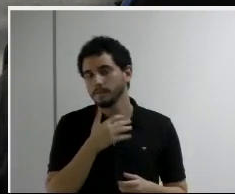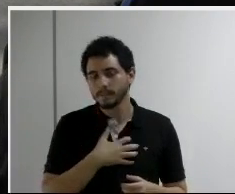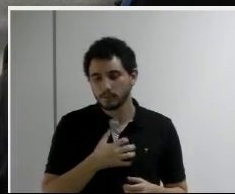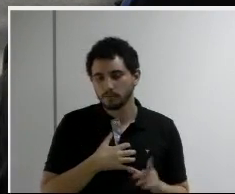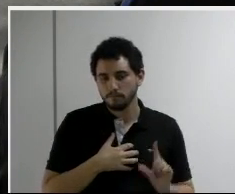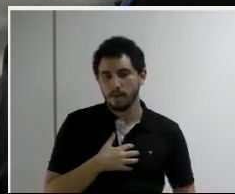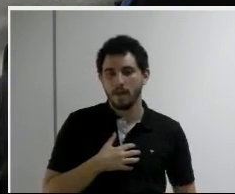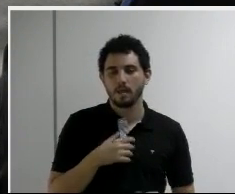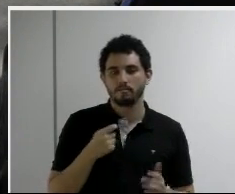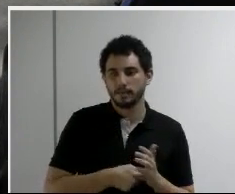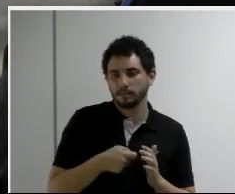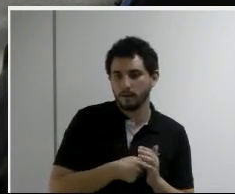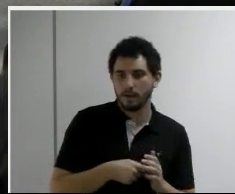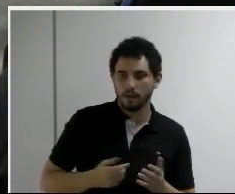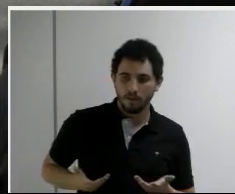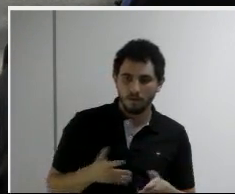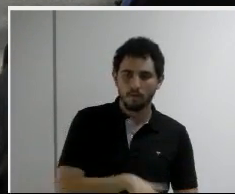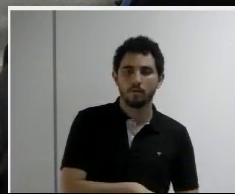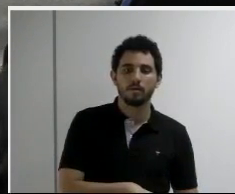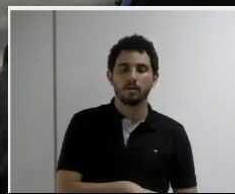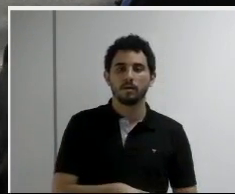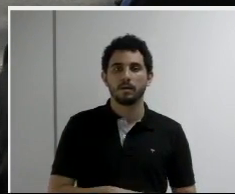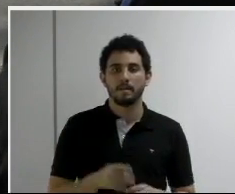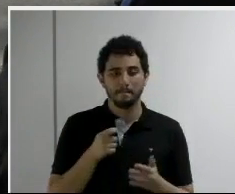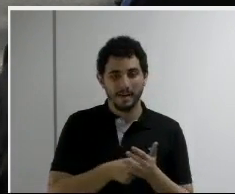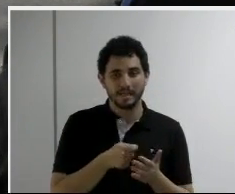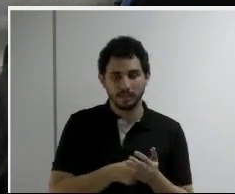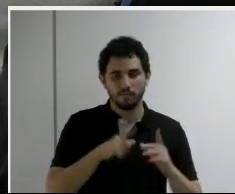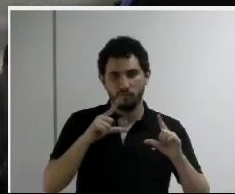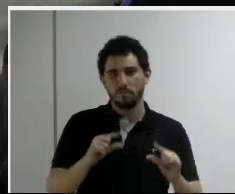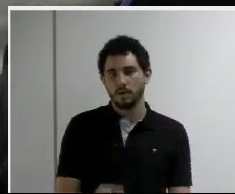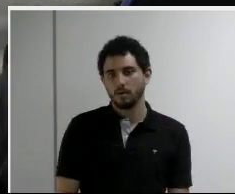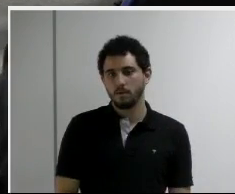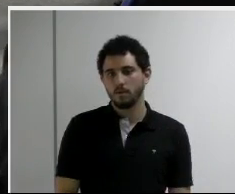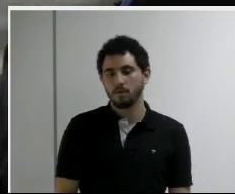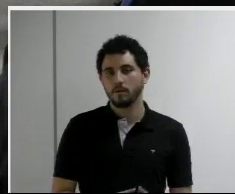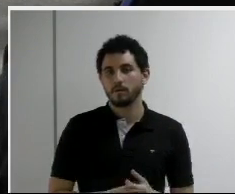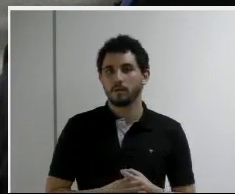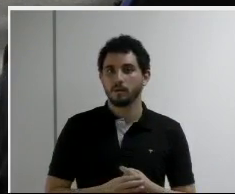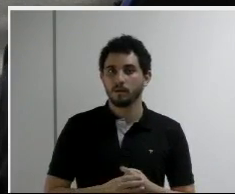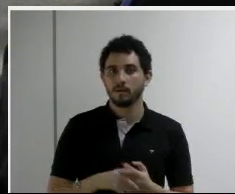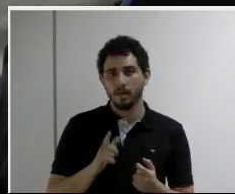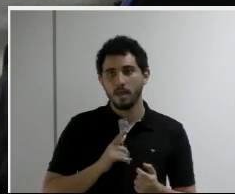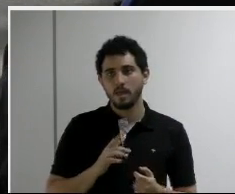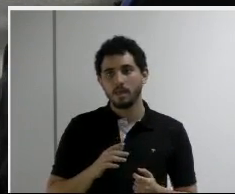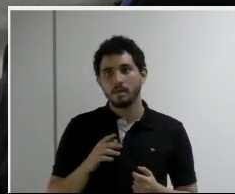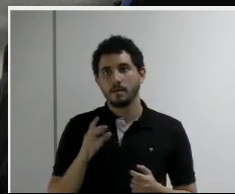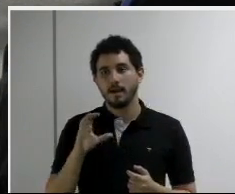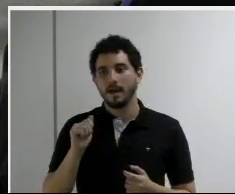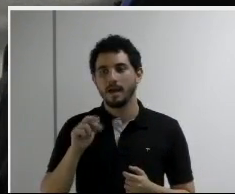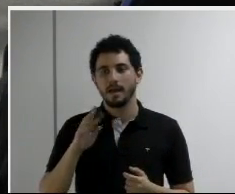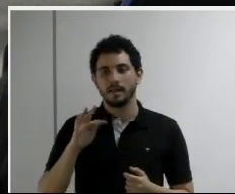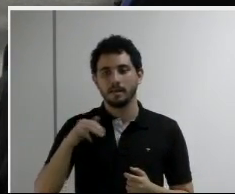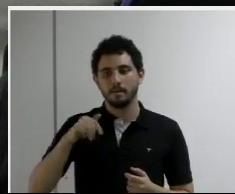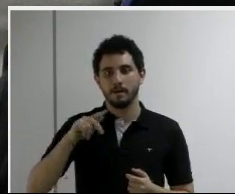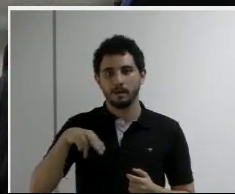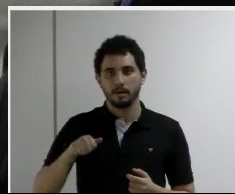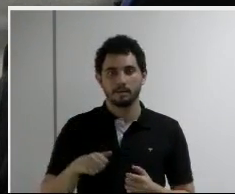menos pressionados a incluir, uma vez que a pressão foi menor nesse sentido, e tem a salvaguarda da Carta Magna.